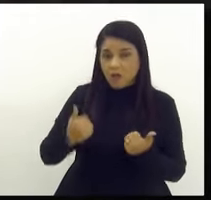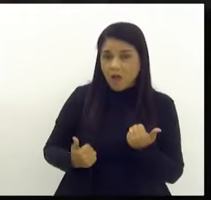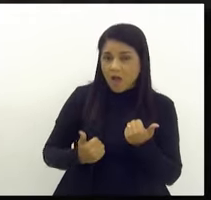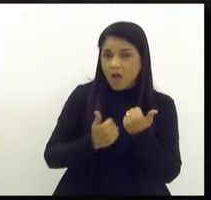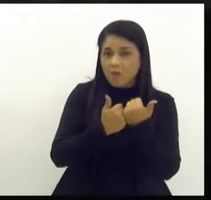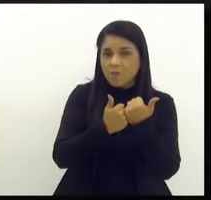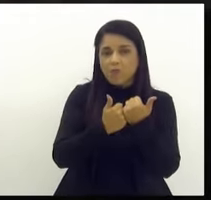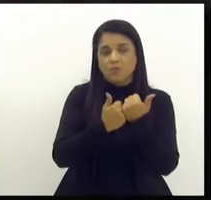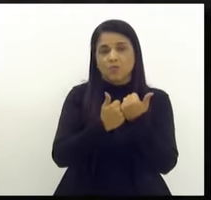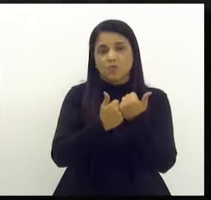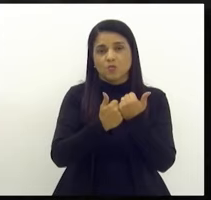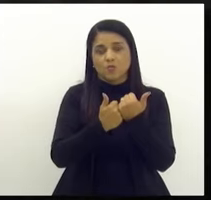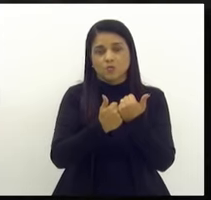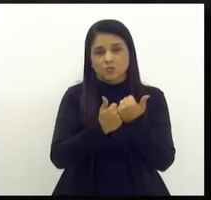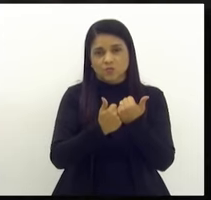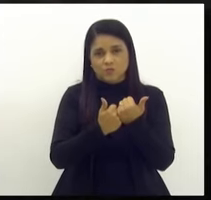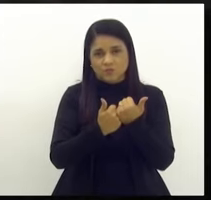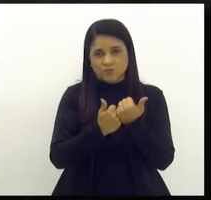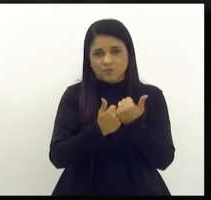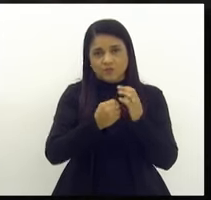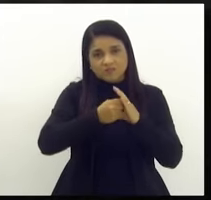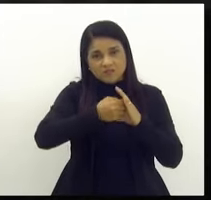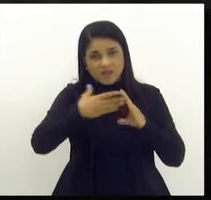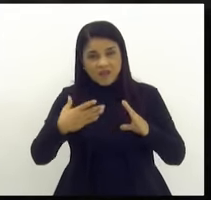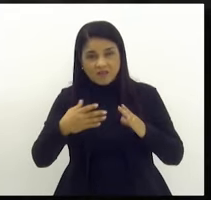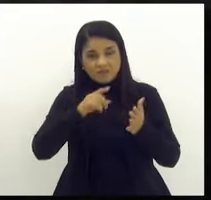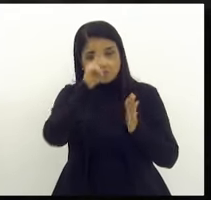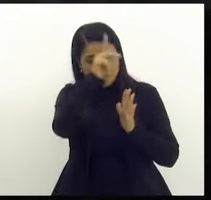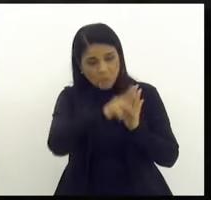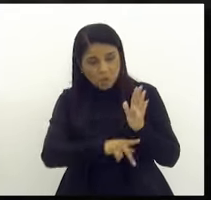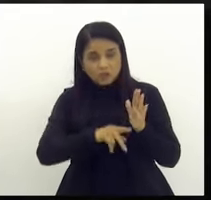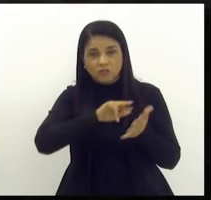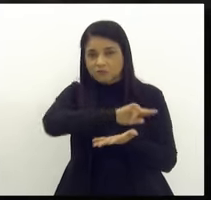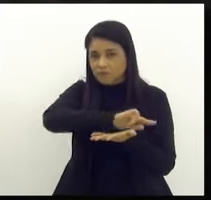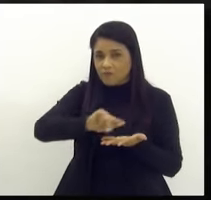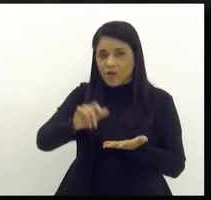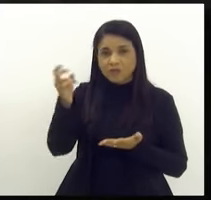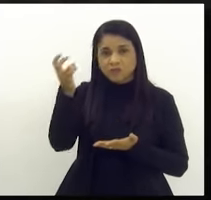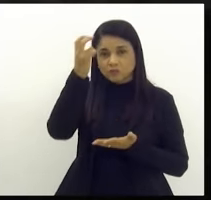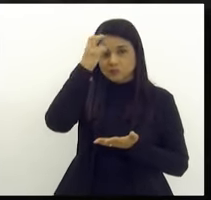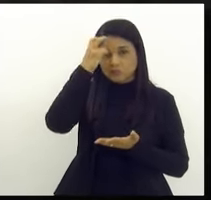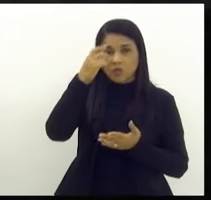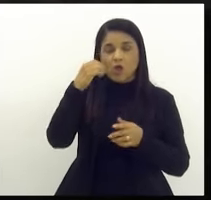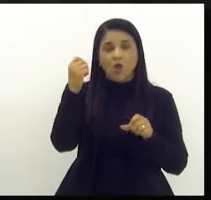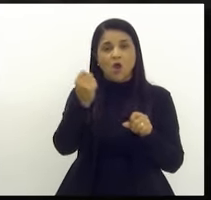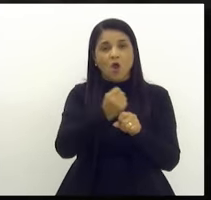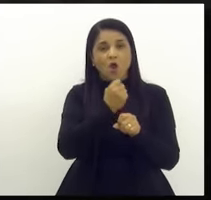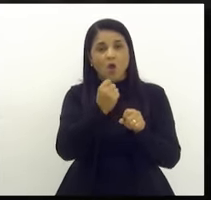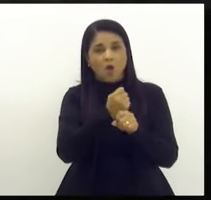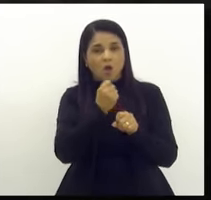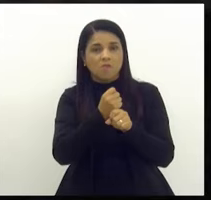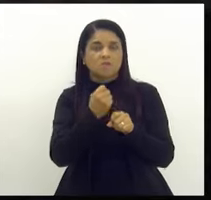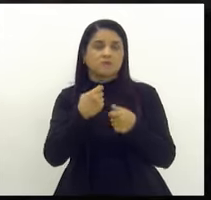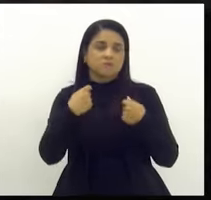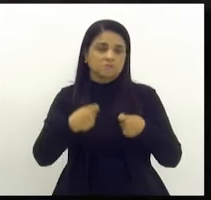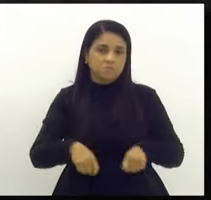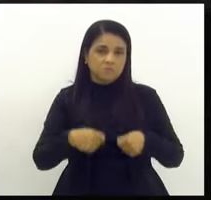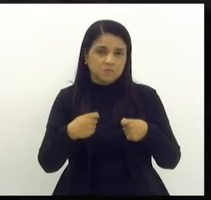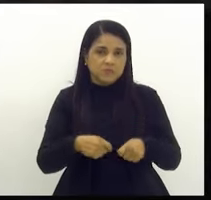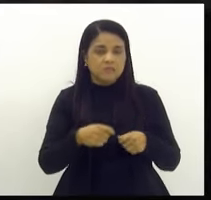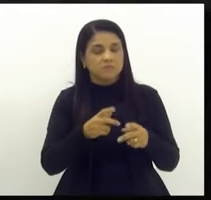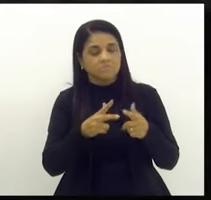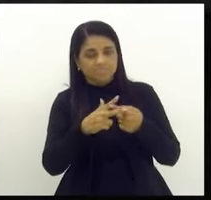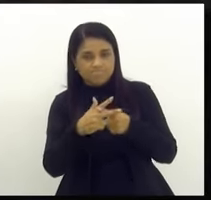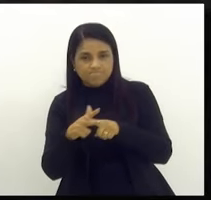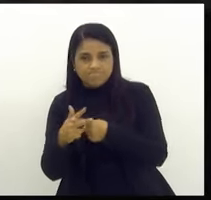caráter suplementar de projetos culturais bem como as obras e serviços necessários a recuperação e